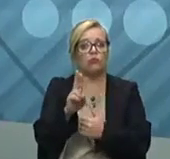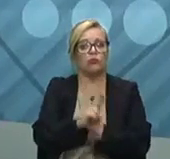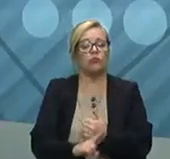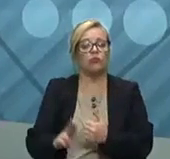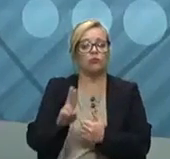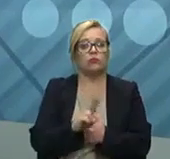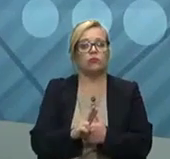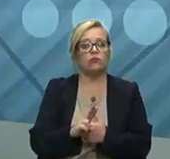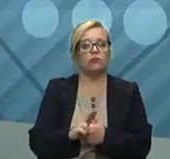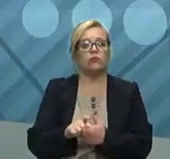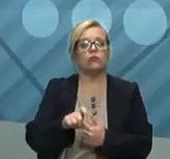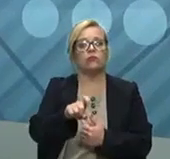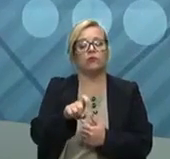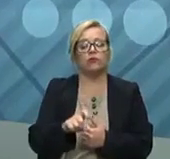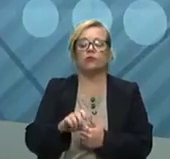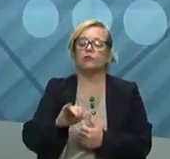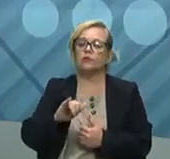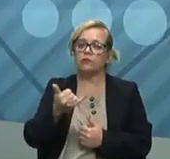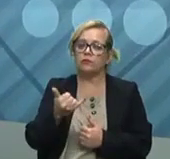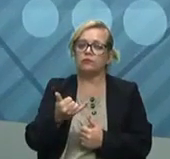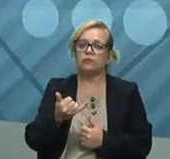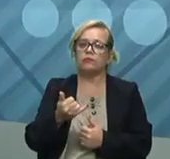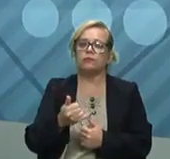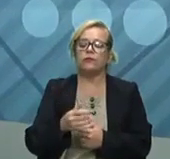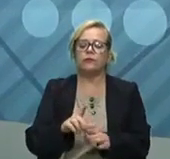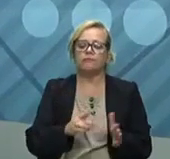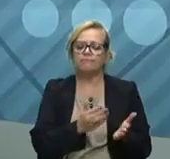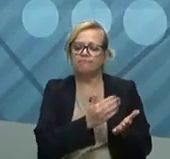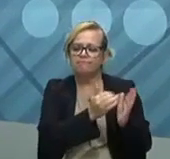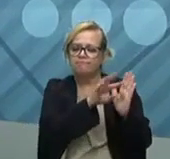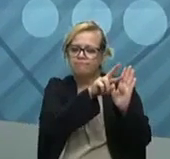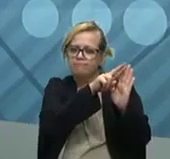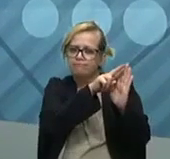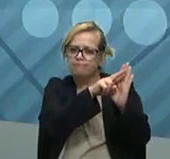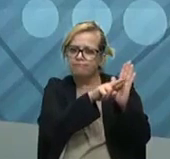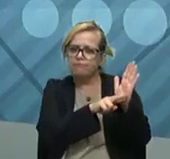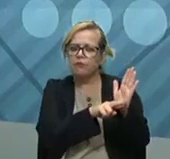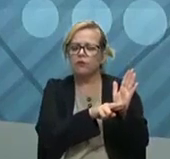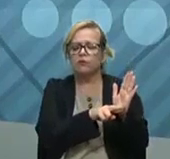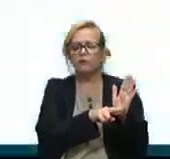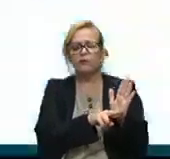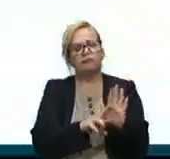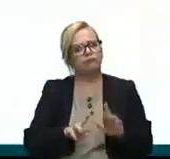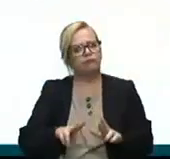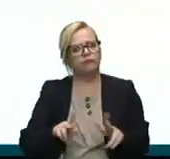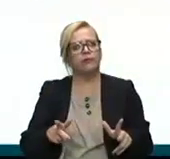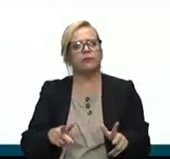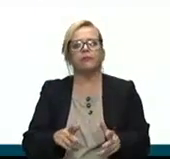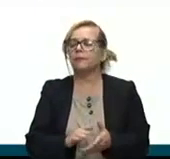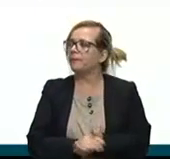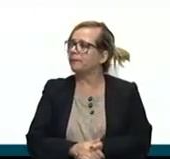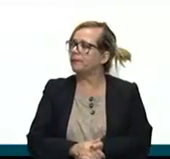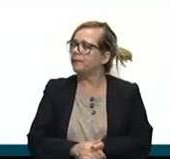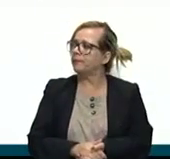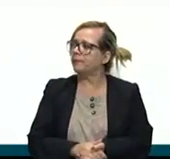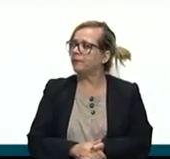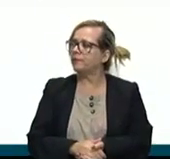SQ de xy, que aí já segue um procedimento, um processo um pouco diferente. Acompanhe no quadro.